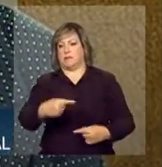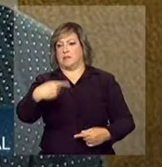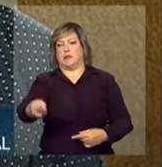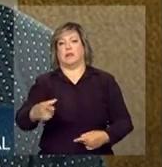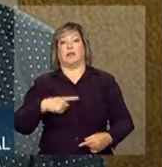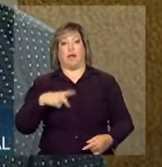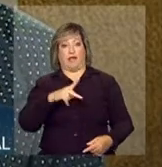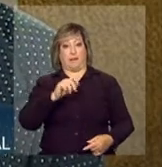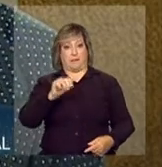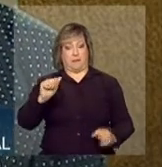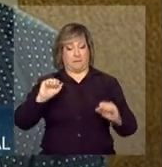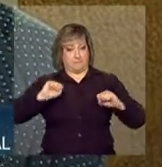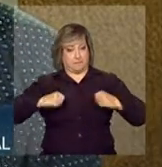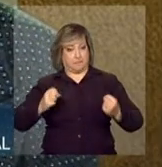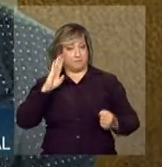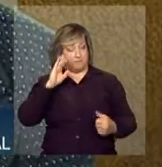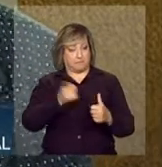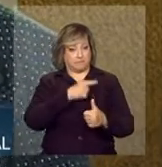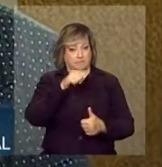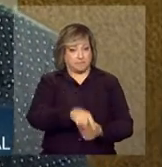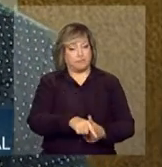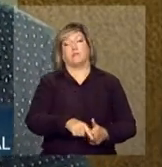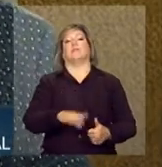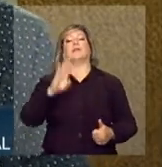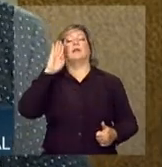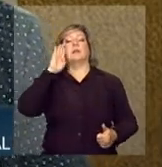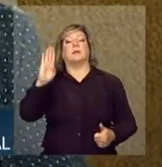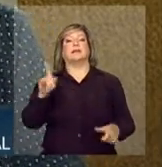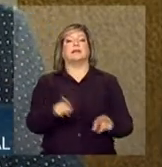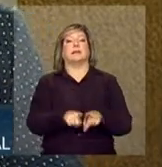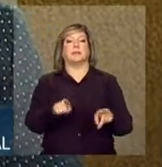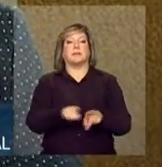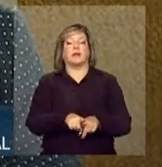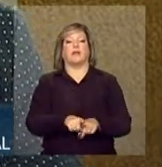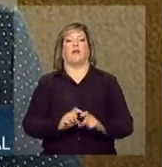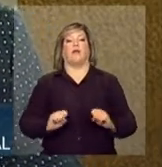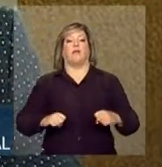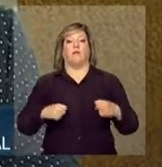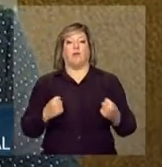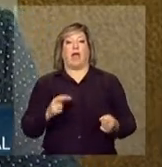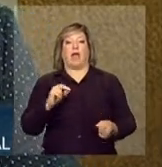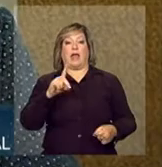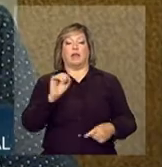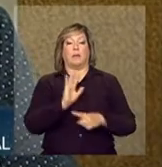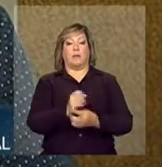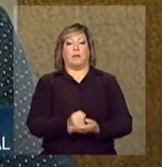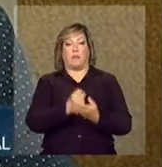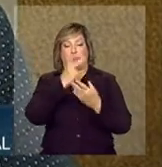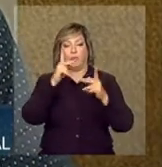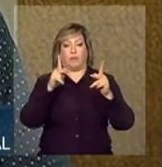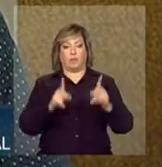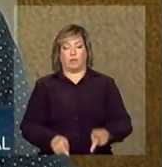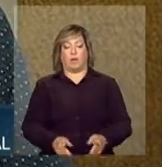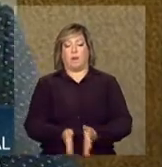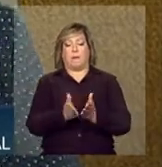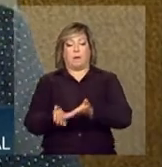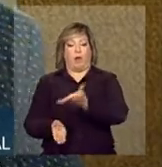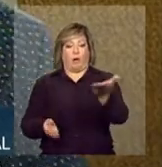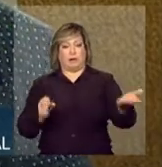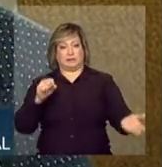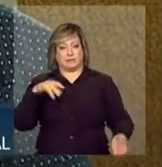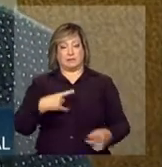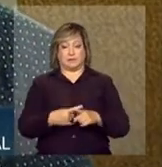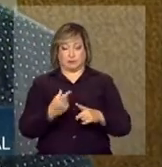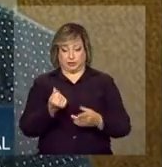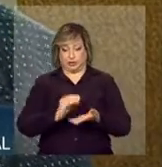fortalecer o PAA, a nossa prioridade é fortalecer a rede de proteção à população pobre, sim, porque é